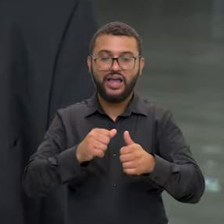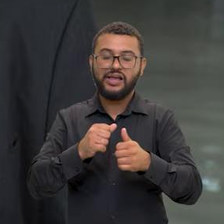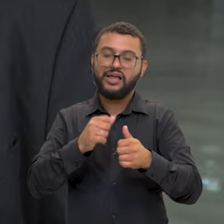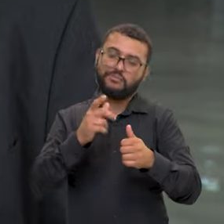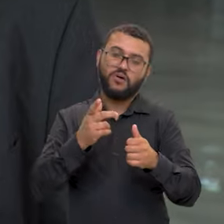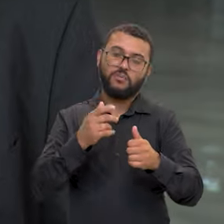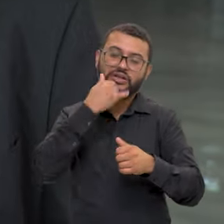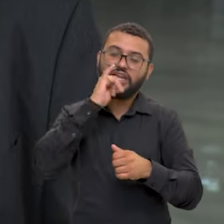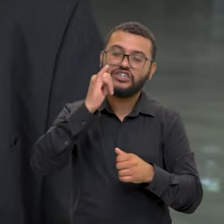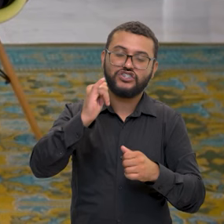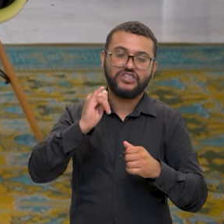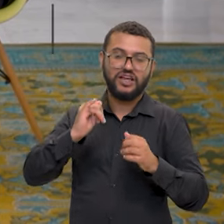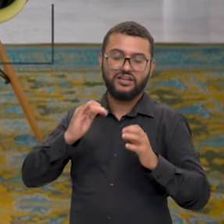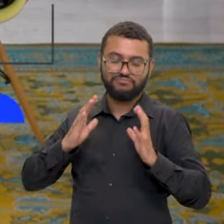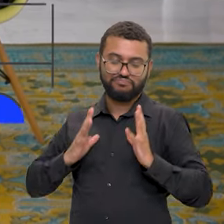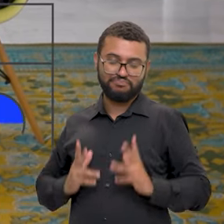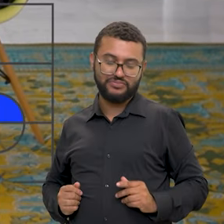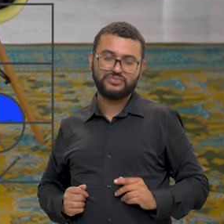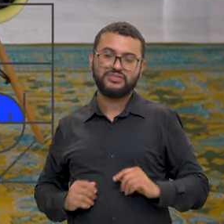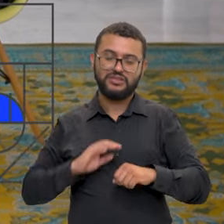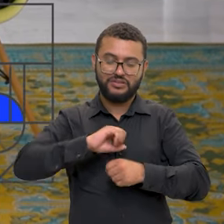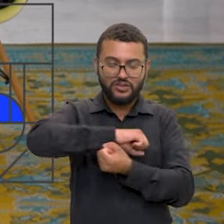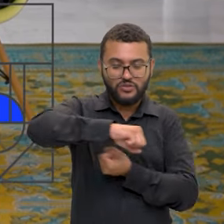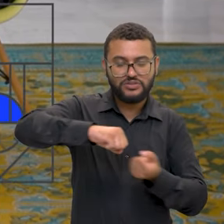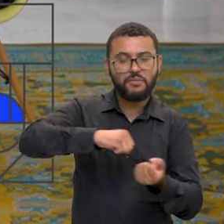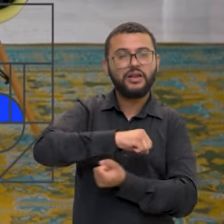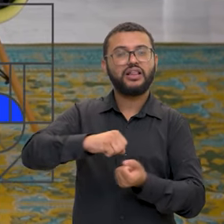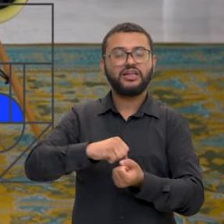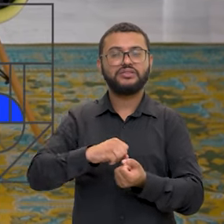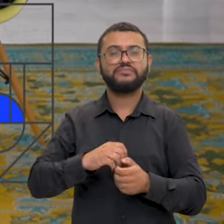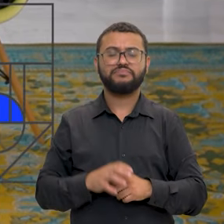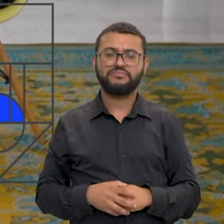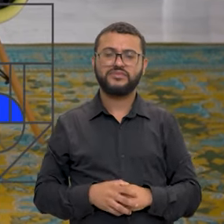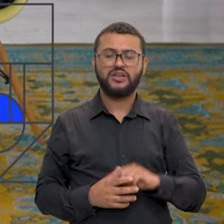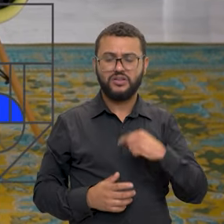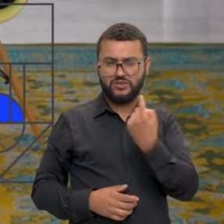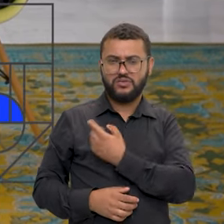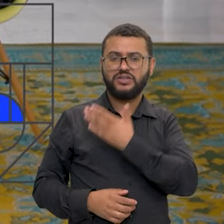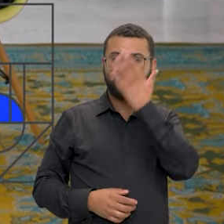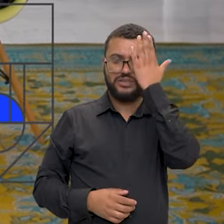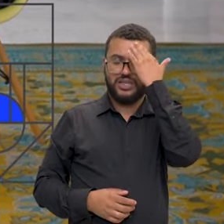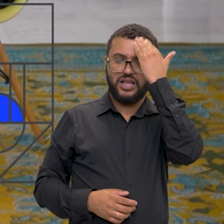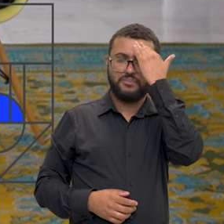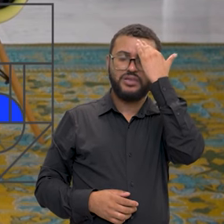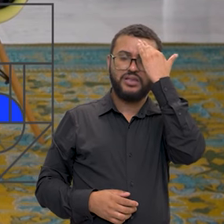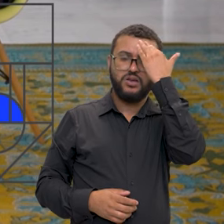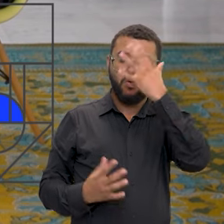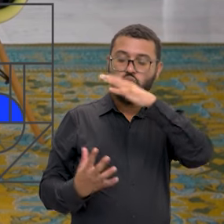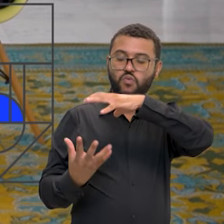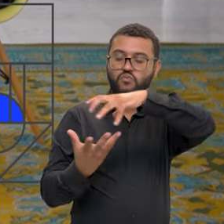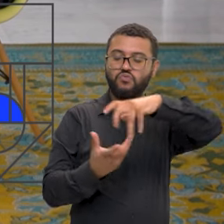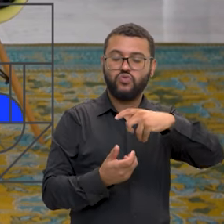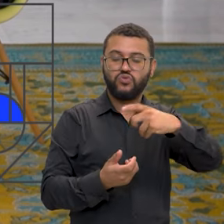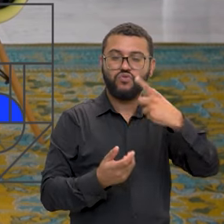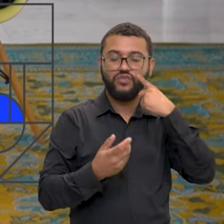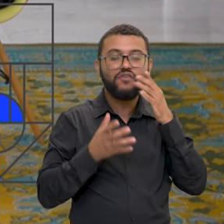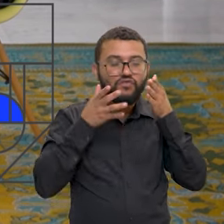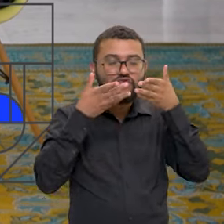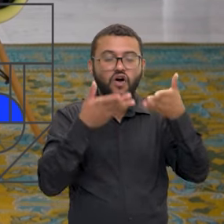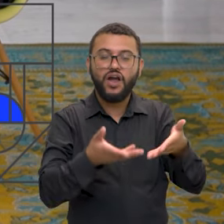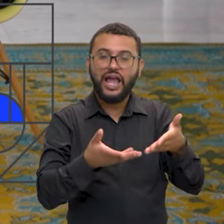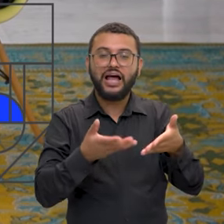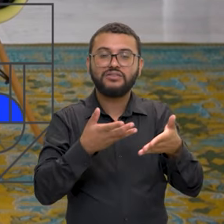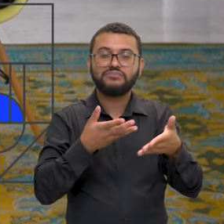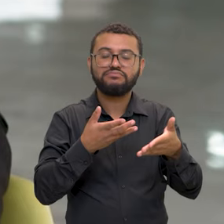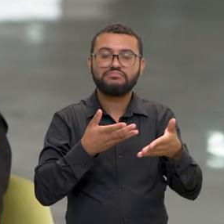transição ecológica. Nós estamos vivendo um momento em que todo o mundo está voltado para esse sistema. voltado para essa,